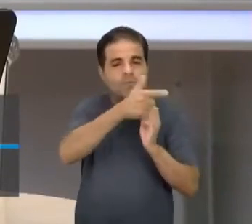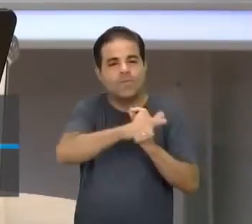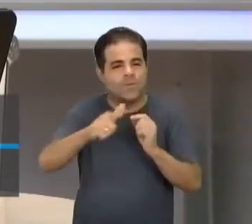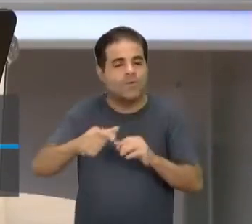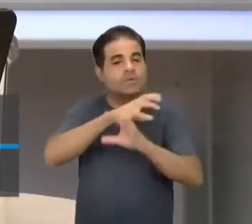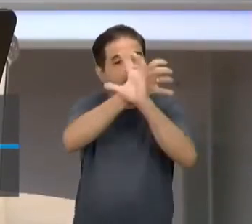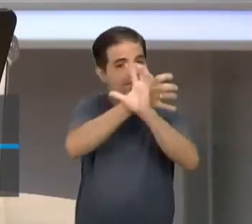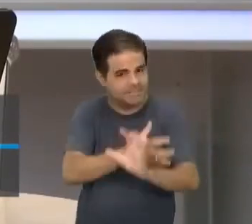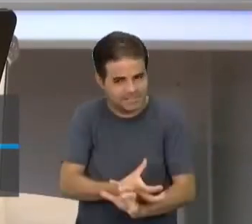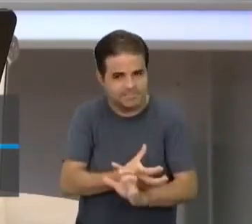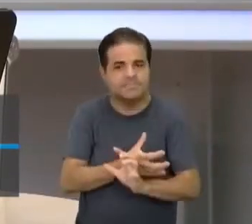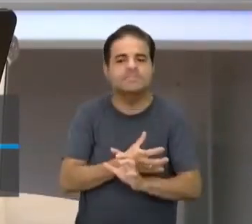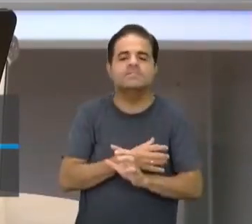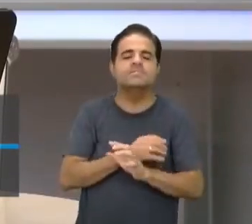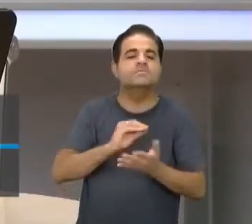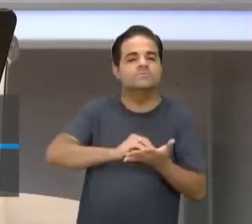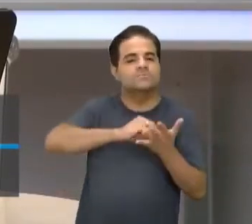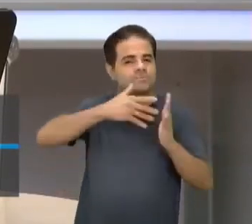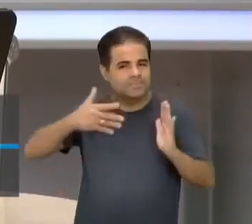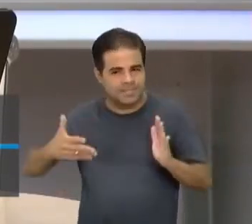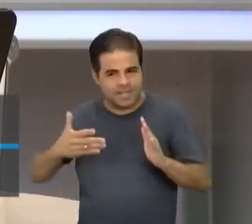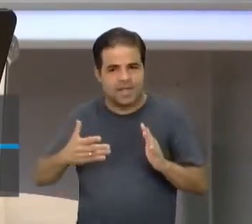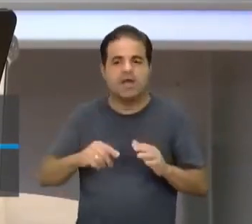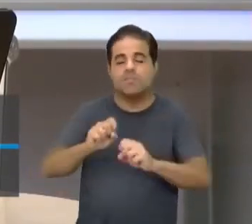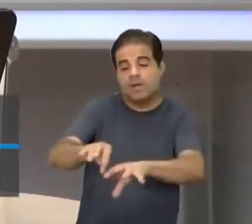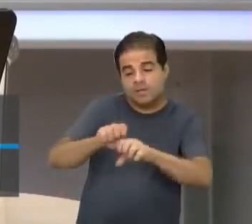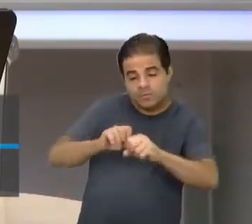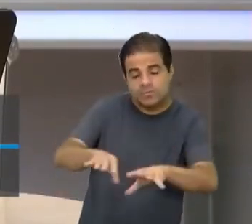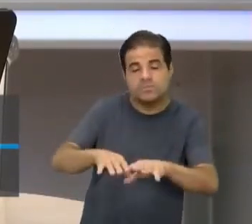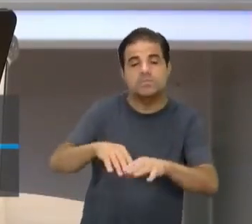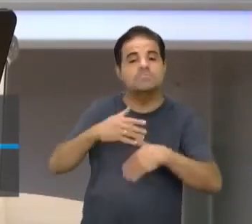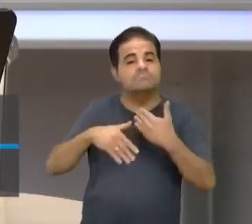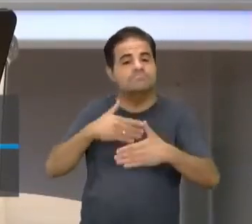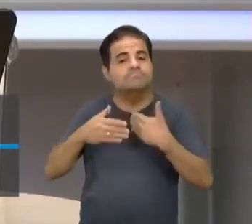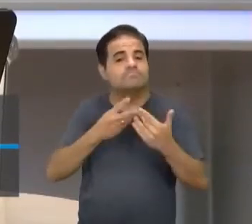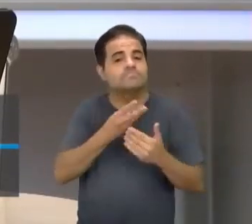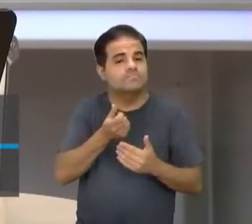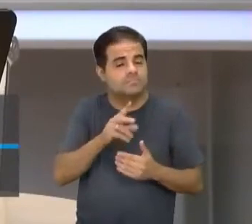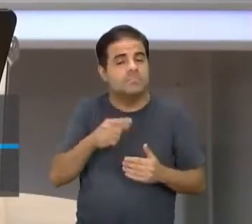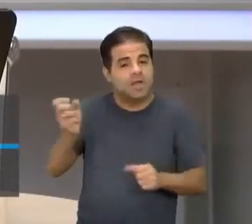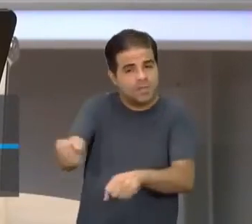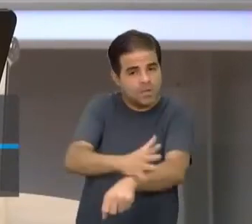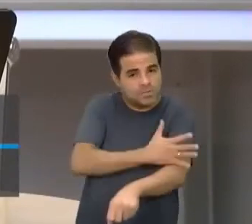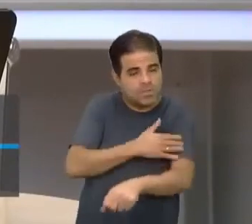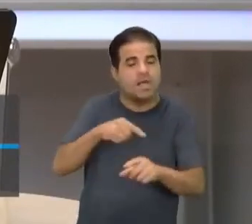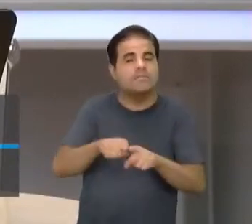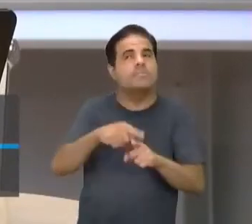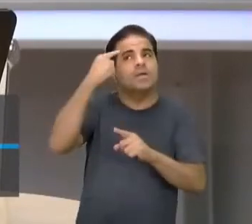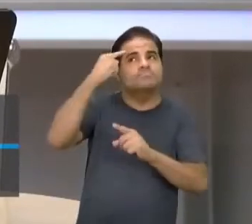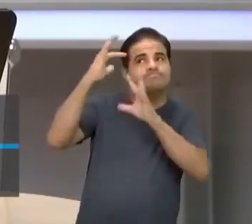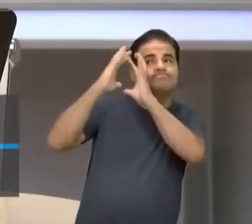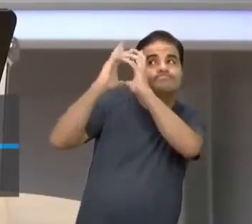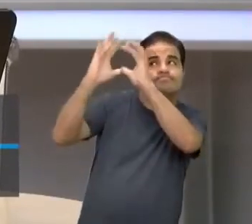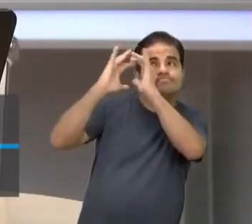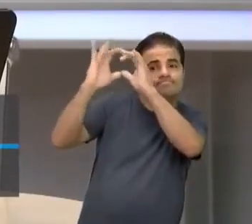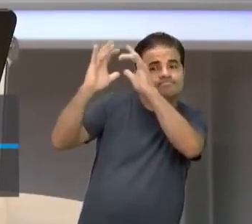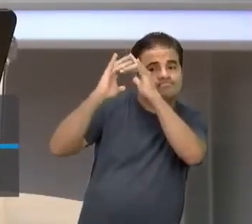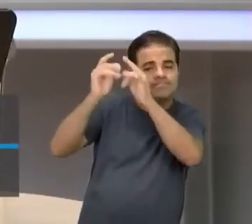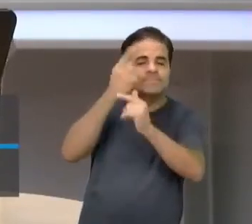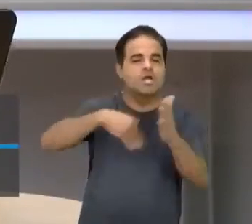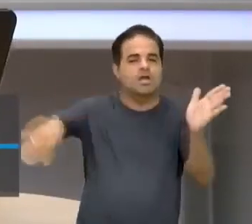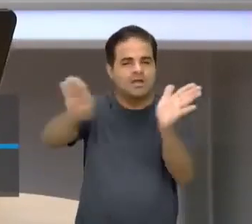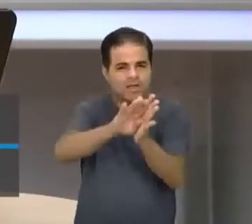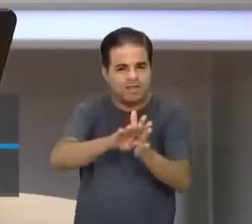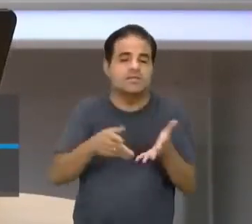outras disciplinas, né, os componentes curriculares. Uma educação 360, emocional e cognitivo. Era aí que eu queria chegar